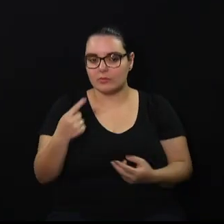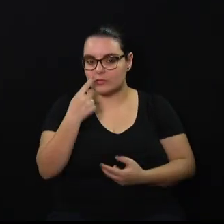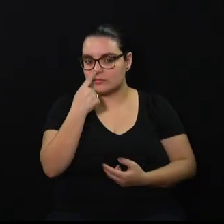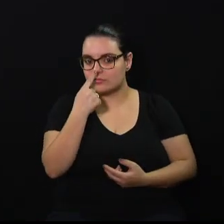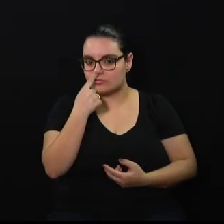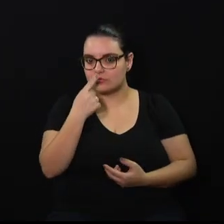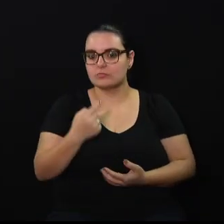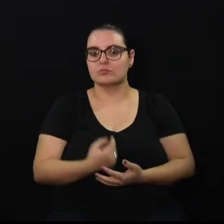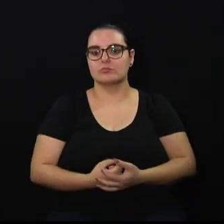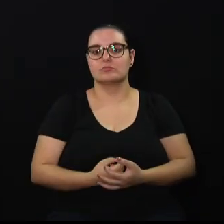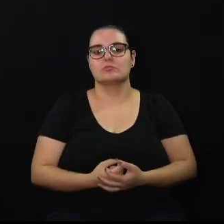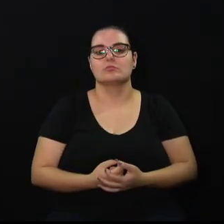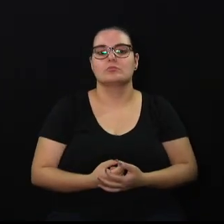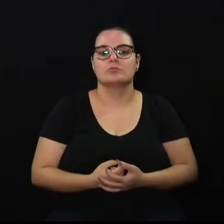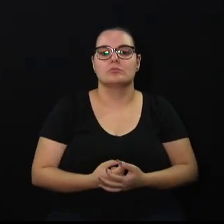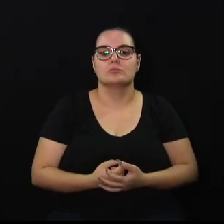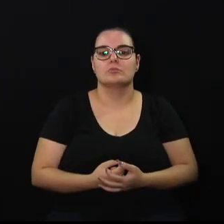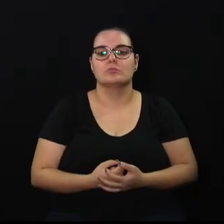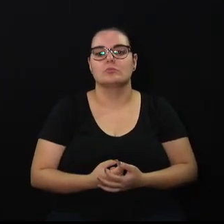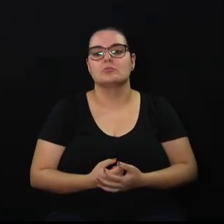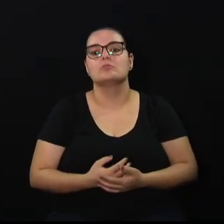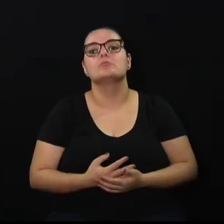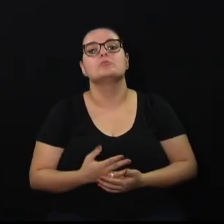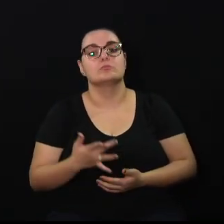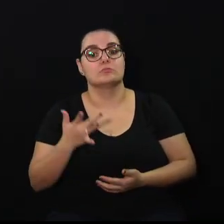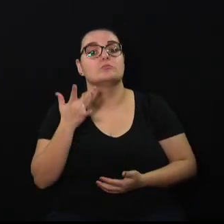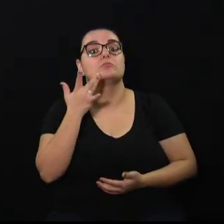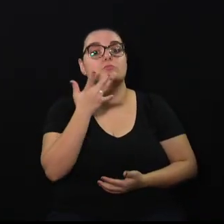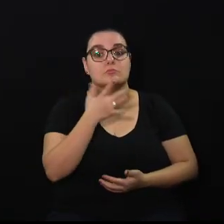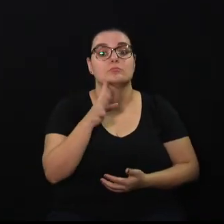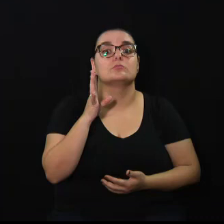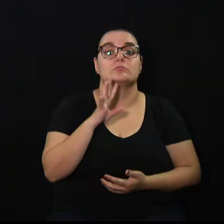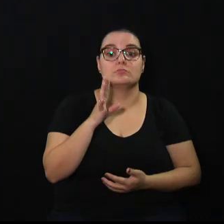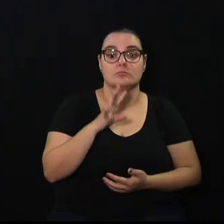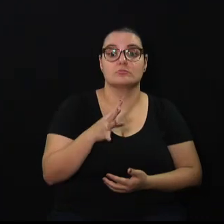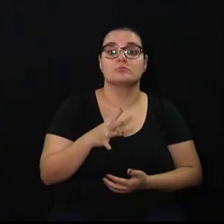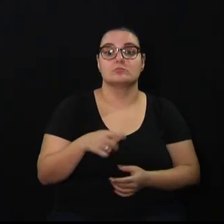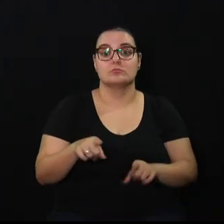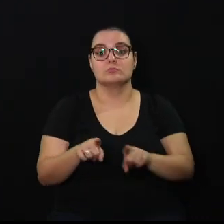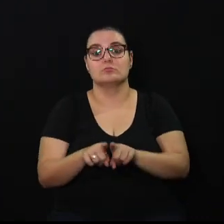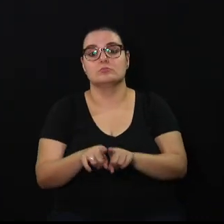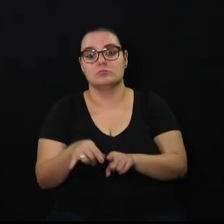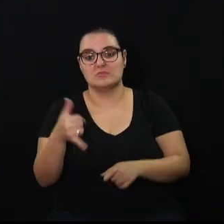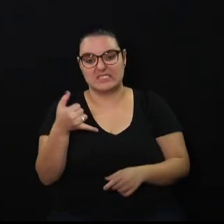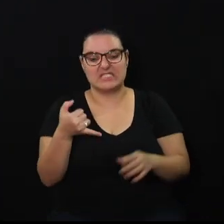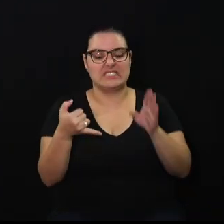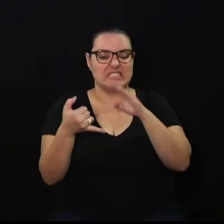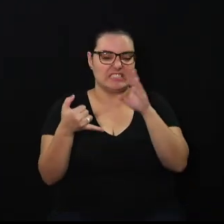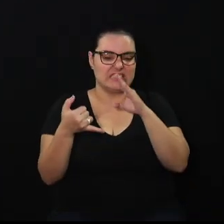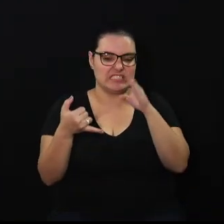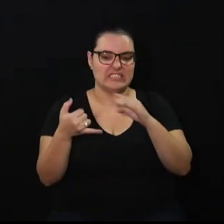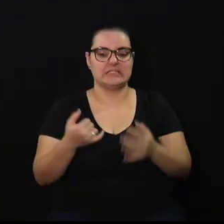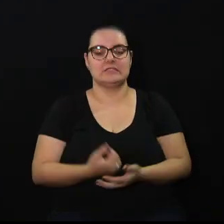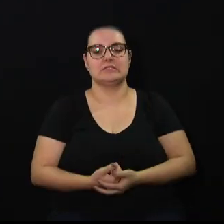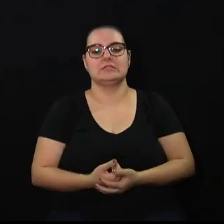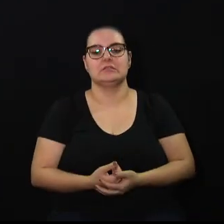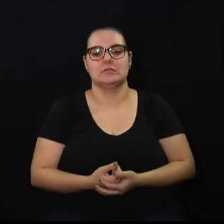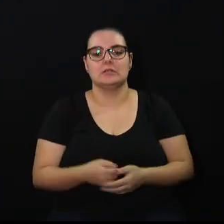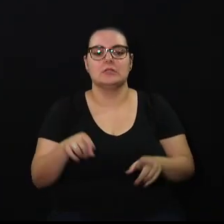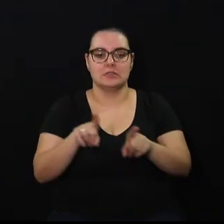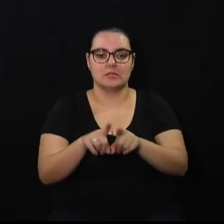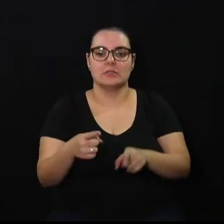cocheiros de fruta muito gostoso agradável como têm as canetinhas fedidas desagradáveis